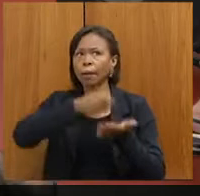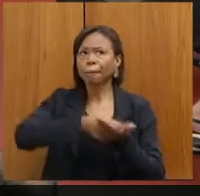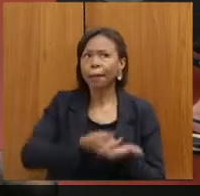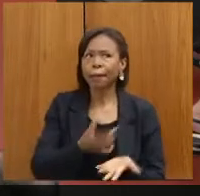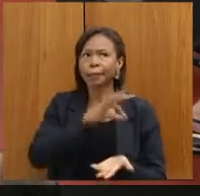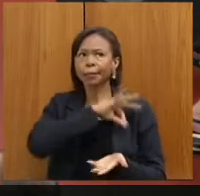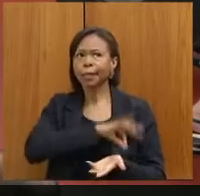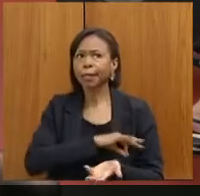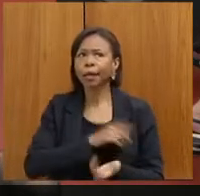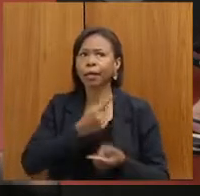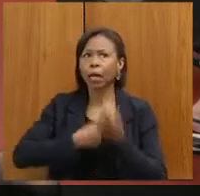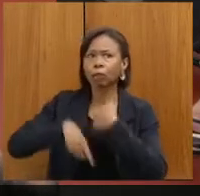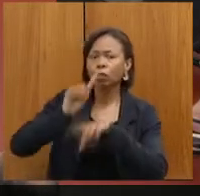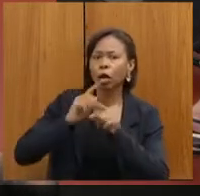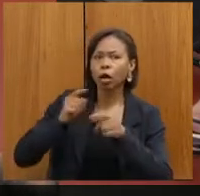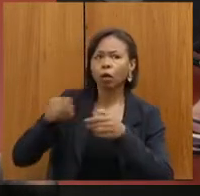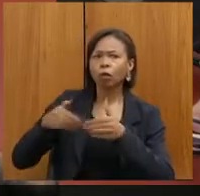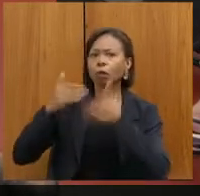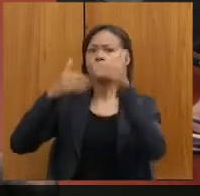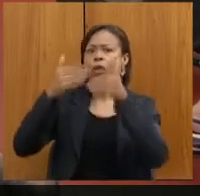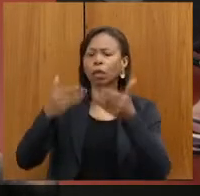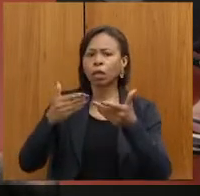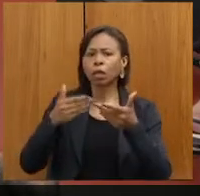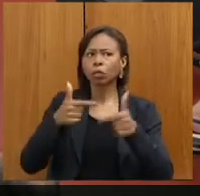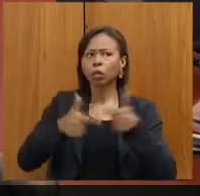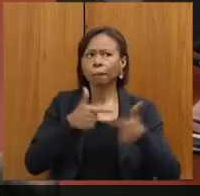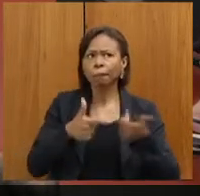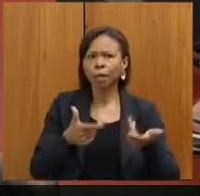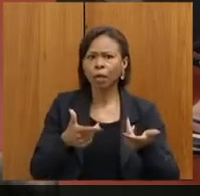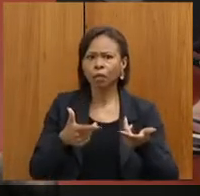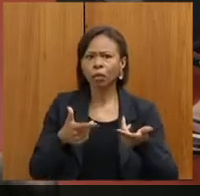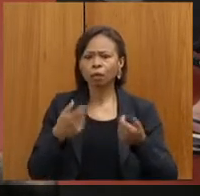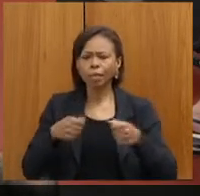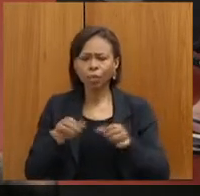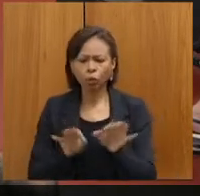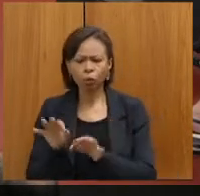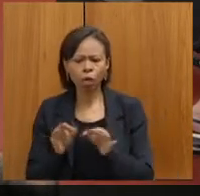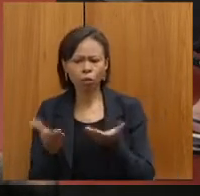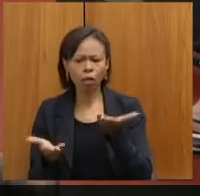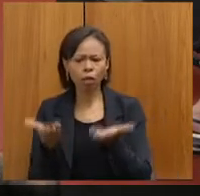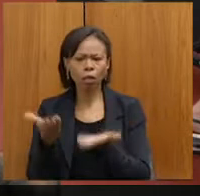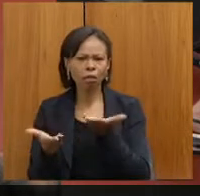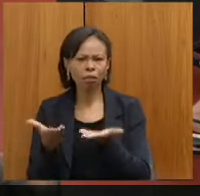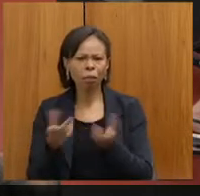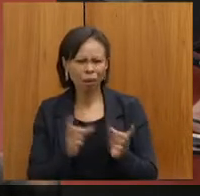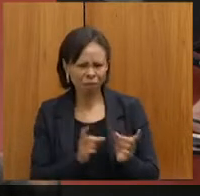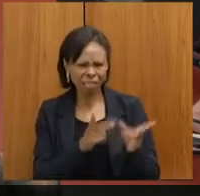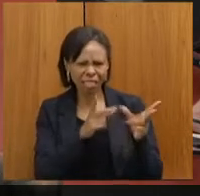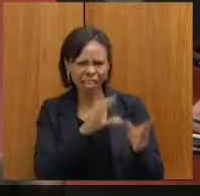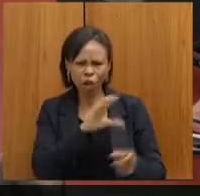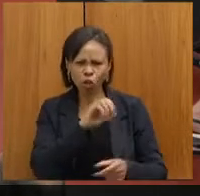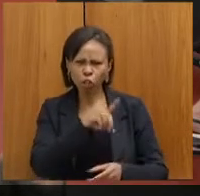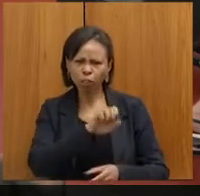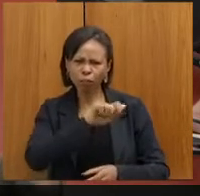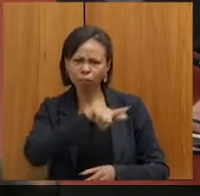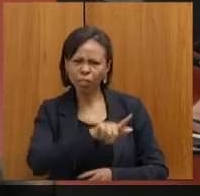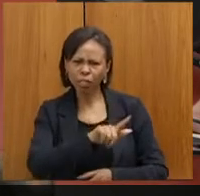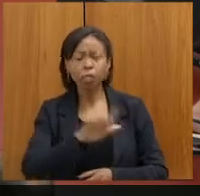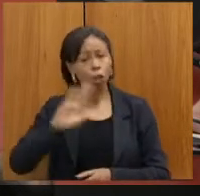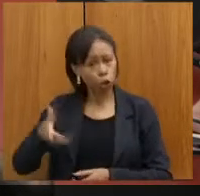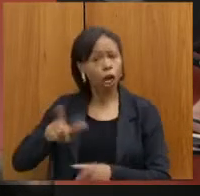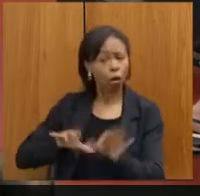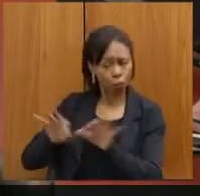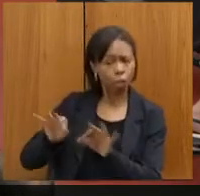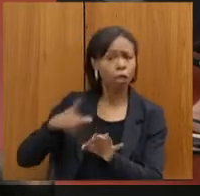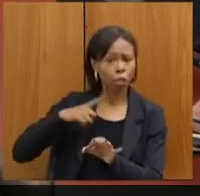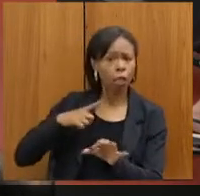no plano Tem que haver um equilíbrio e vossa excelência Diz que para ver se equilíbrio tem que vender codemig quer dizer que já existe um plano